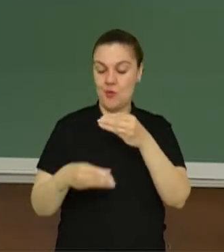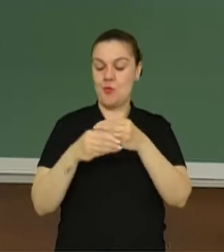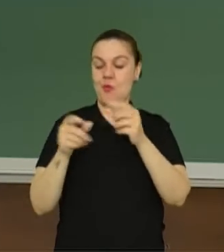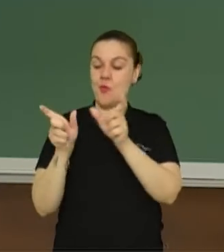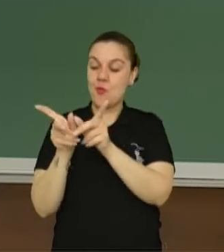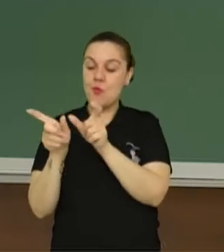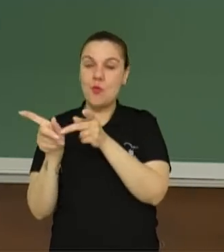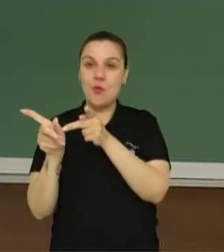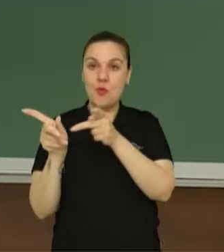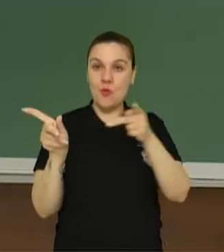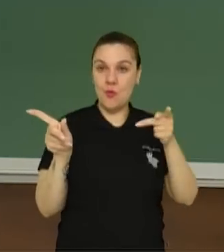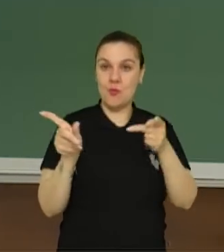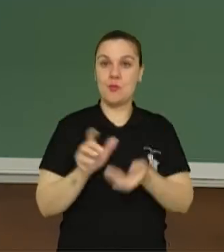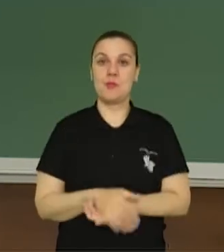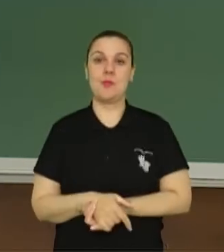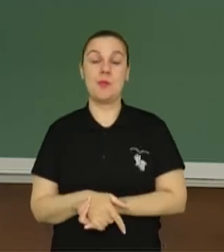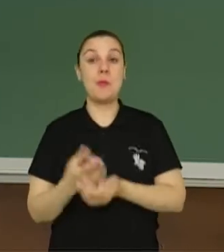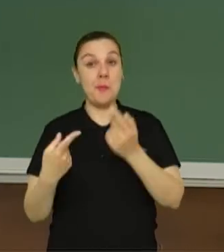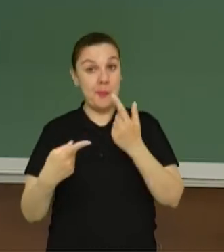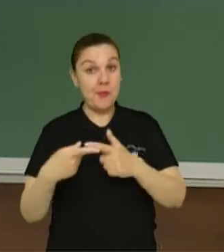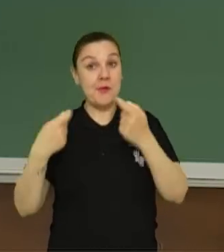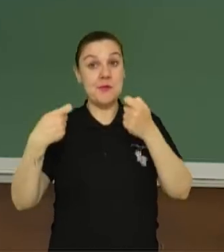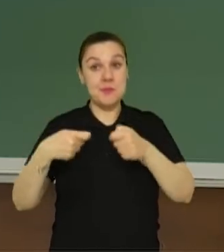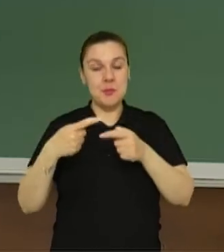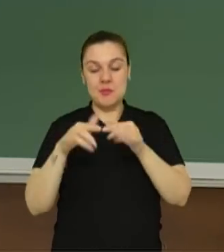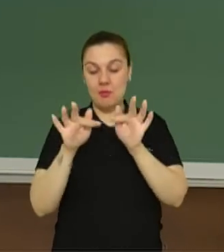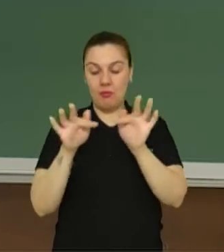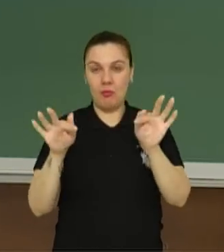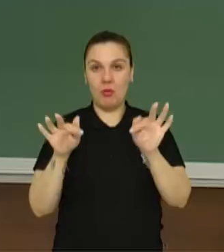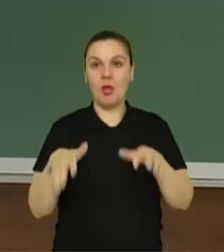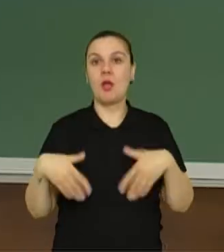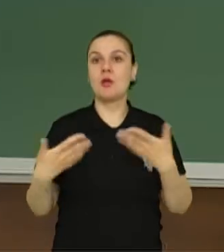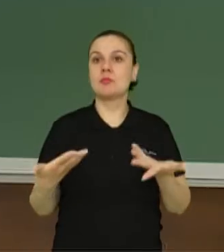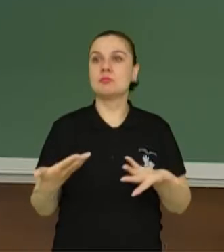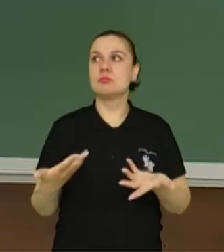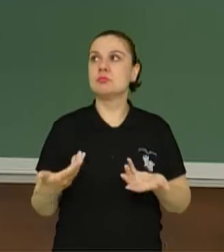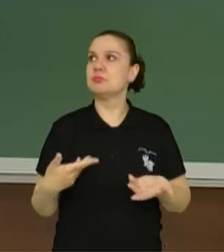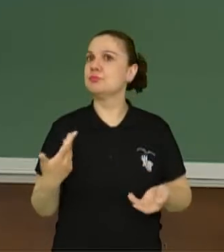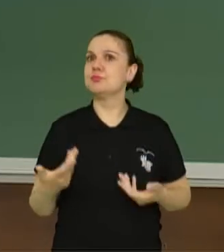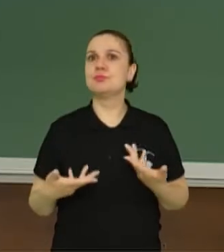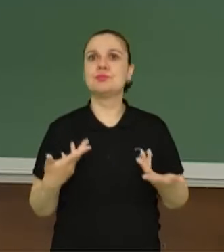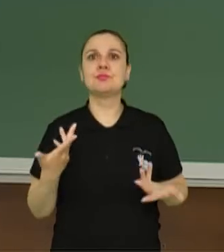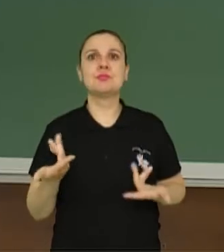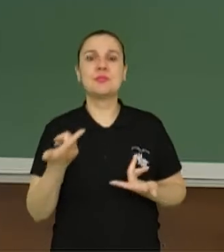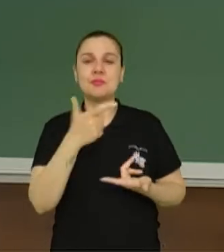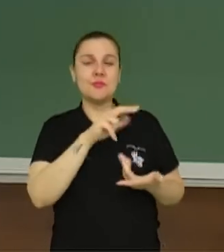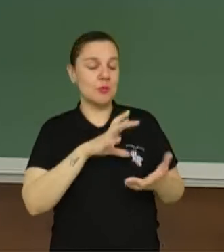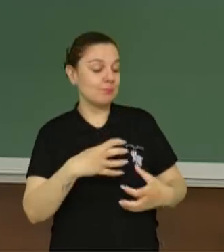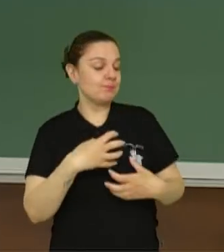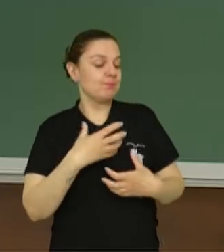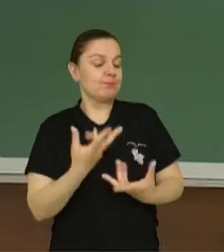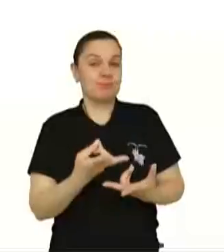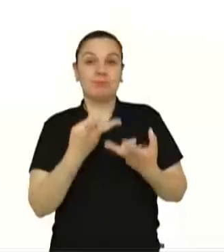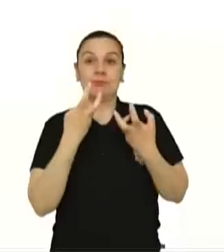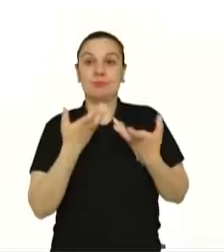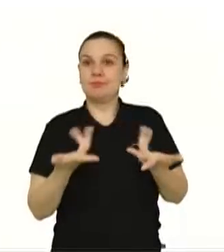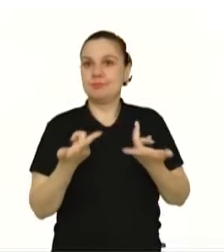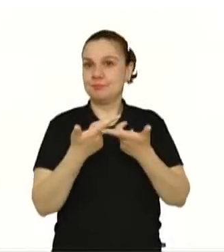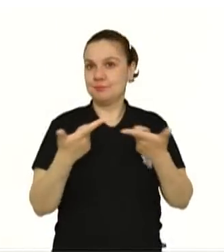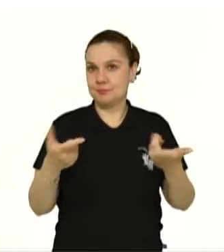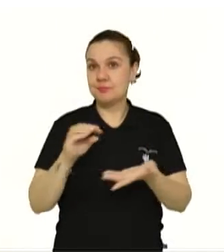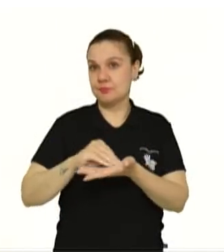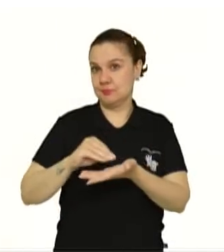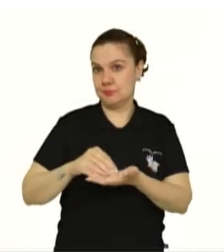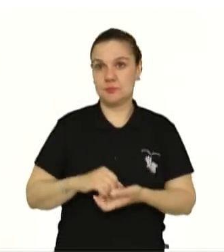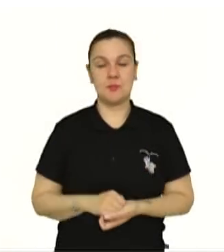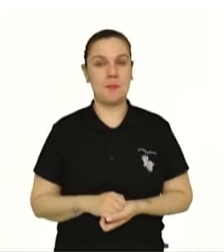necessário esse complemento, porque senão a nossa frase ficaria o quê? Sem sentido, né? Ficaria faltando alguma